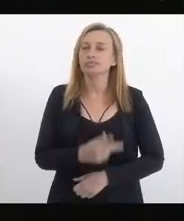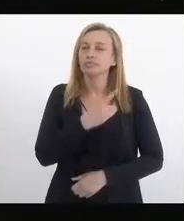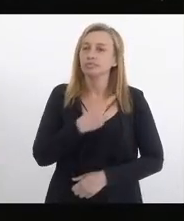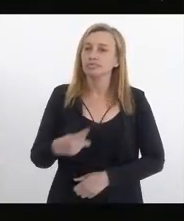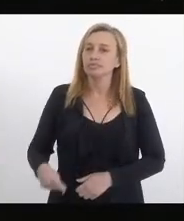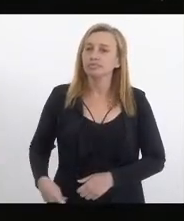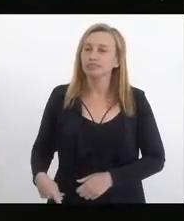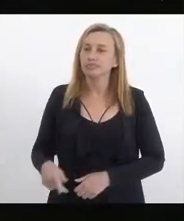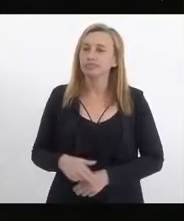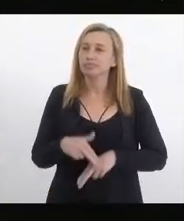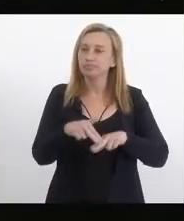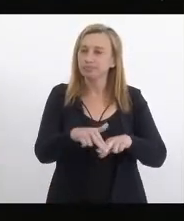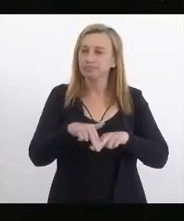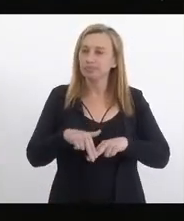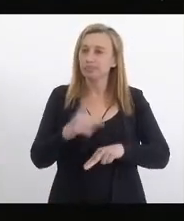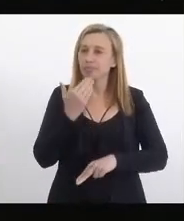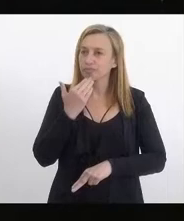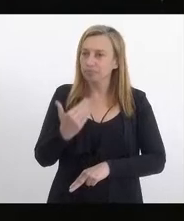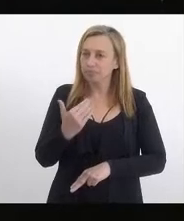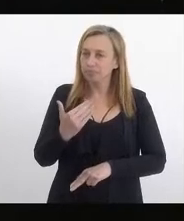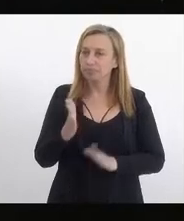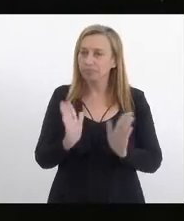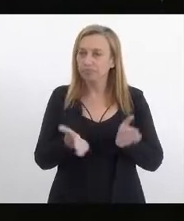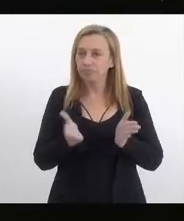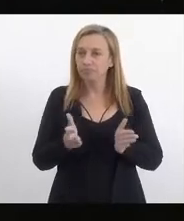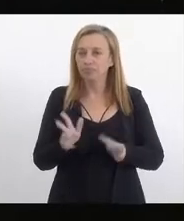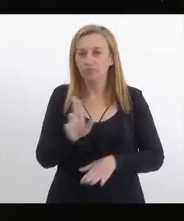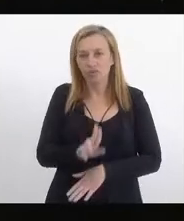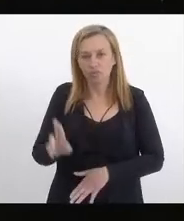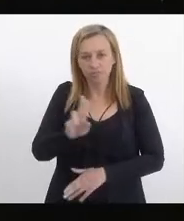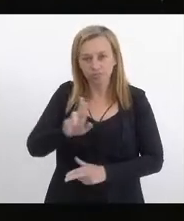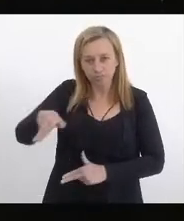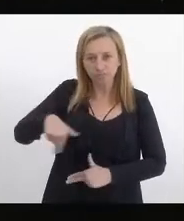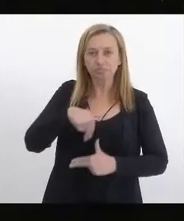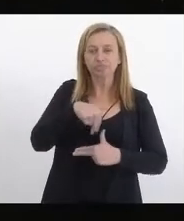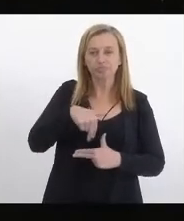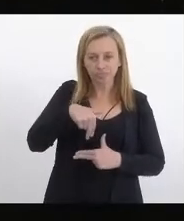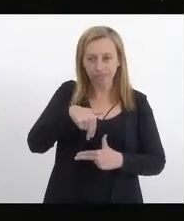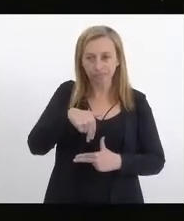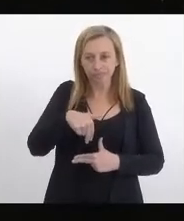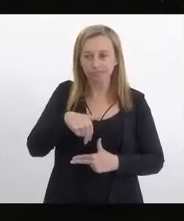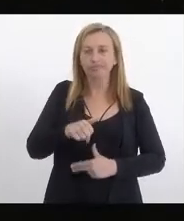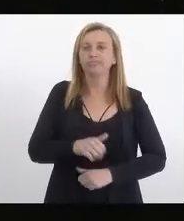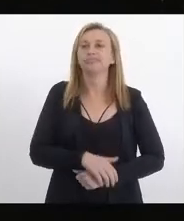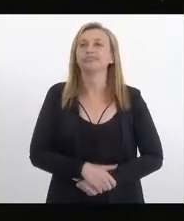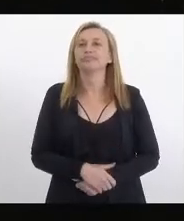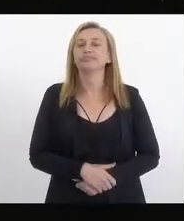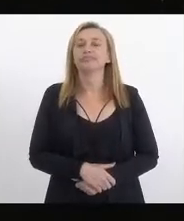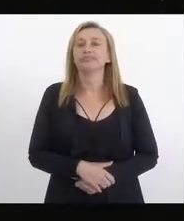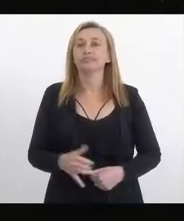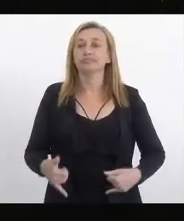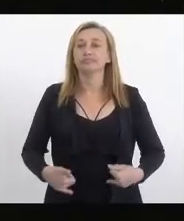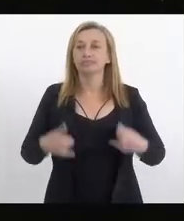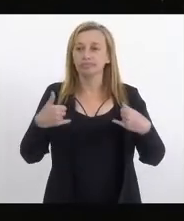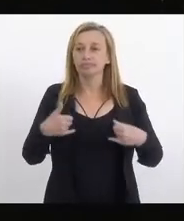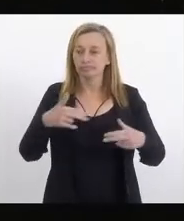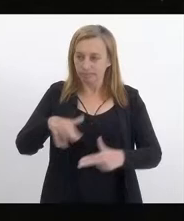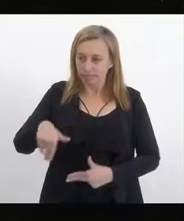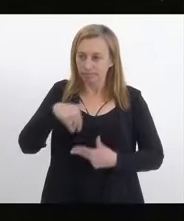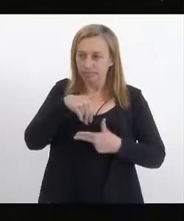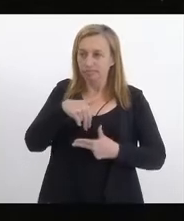Presidente, eu motivo de pedir hoje para fazer uso aqui desta honrosa